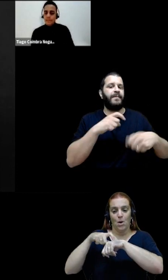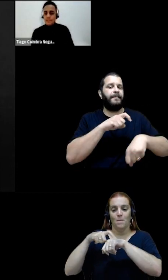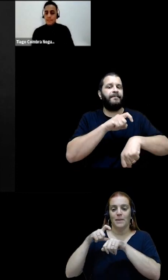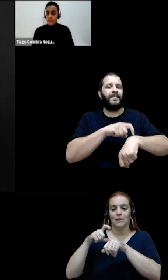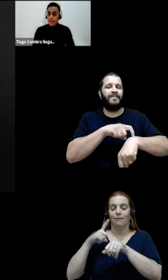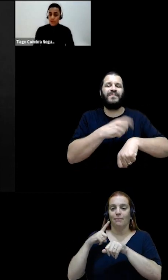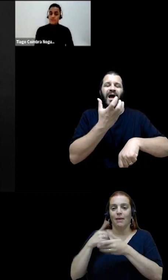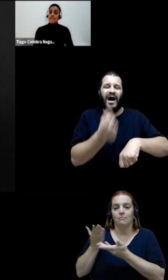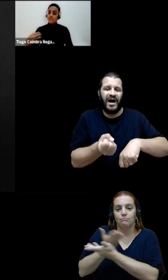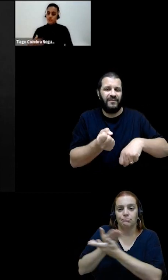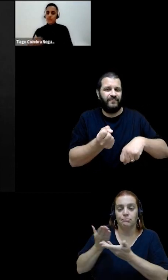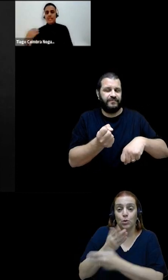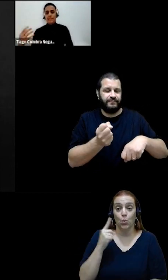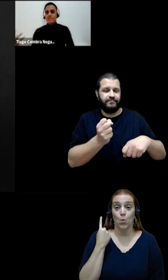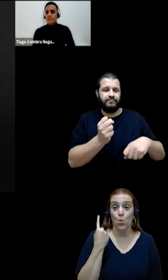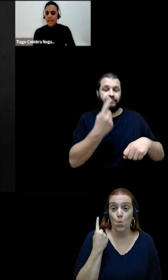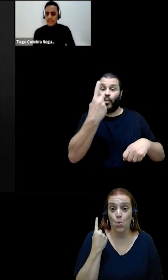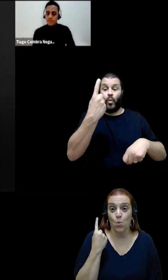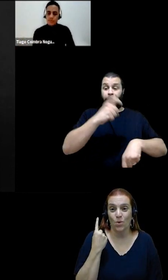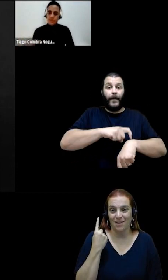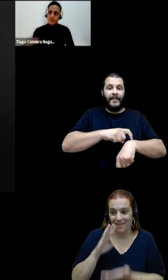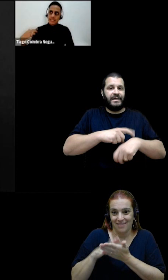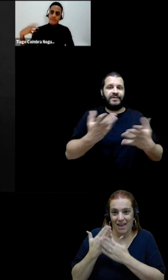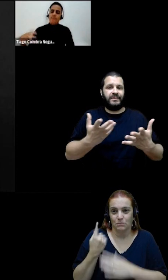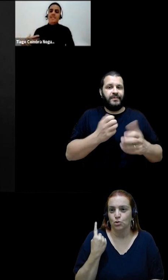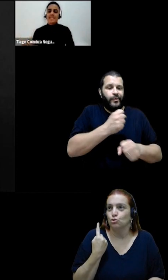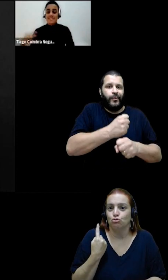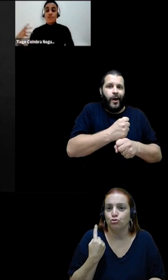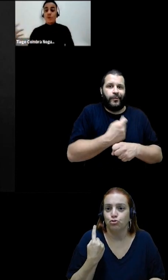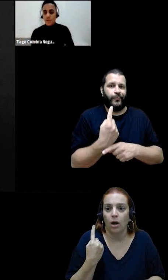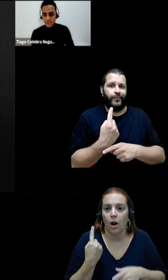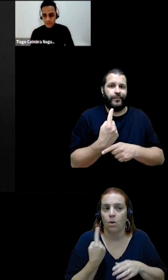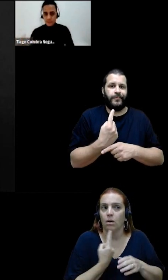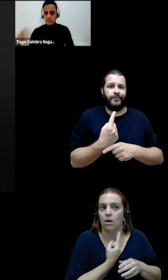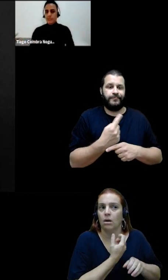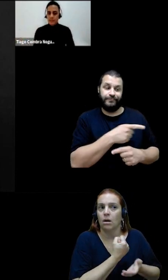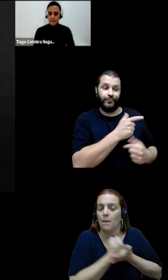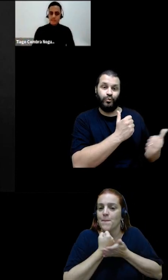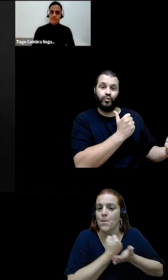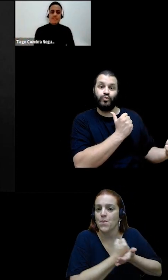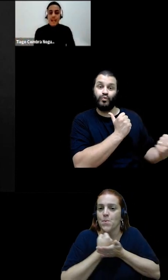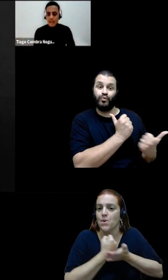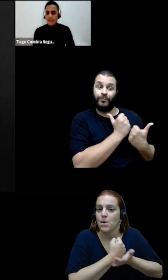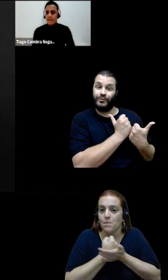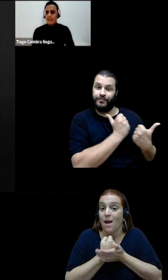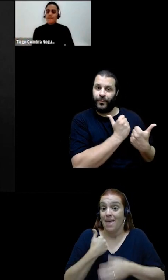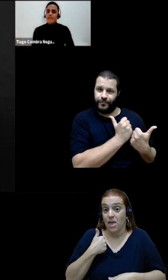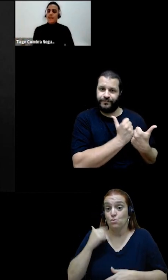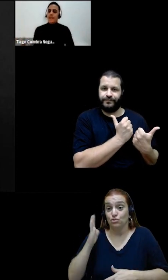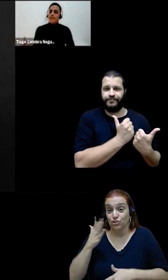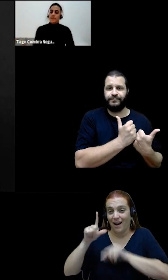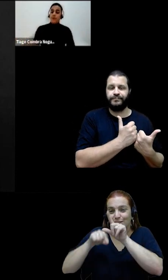de interpretação, ou seja, um intérprete depende do outro, um intérprete depende das escolhas que o outro intérprete fizer,